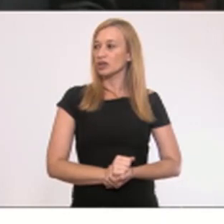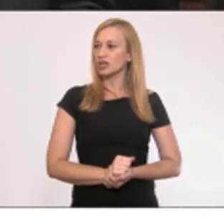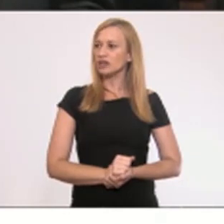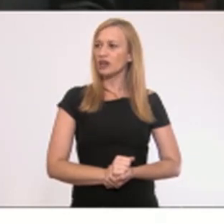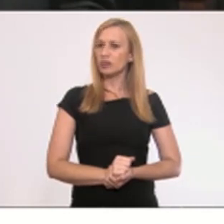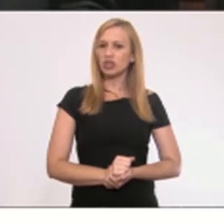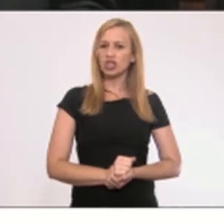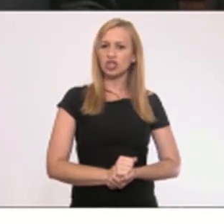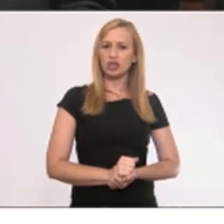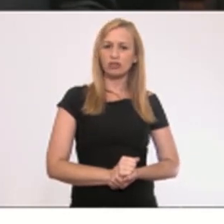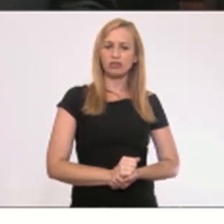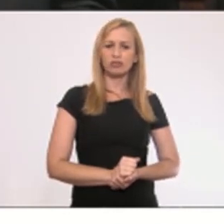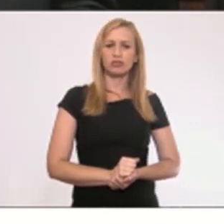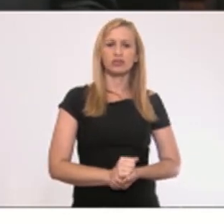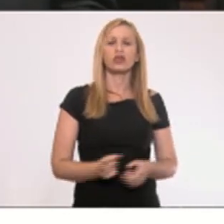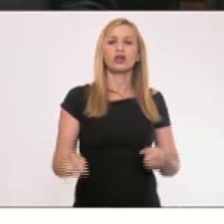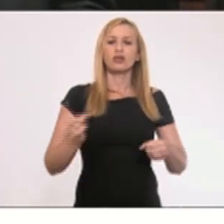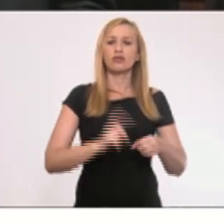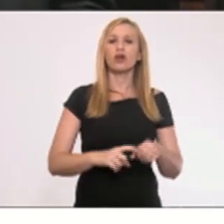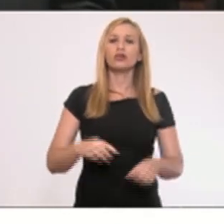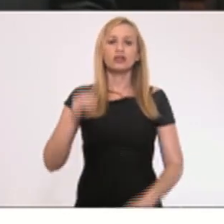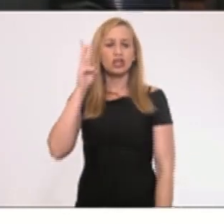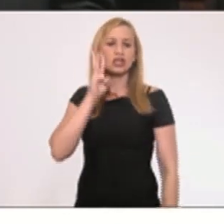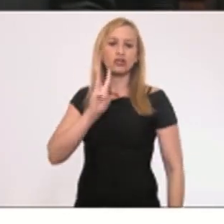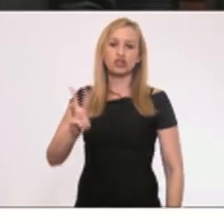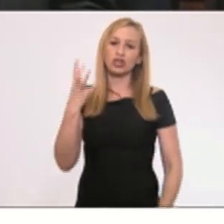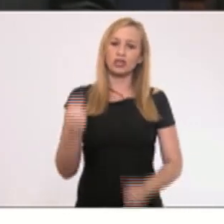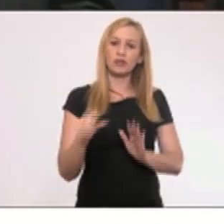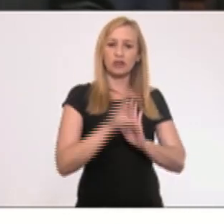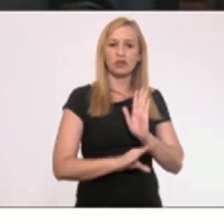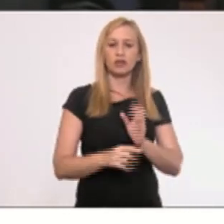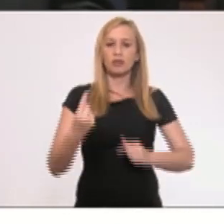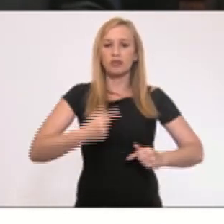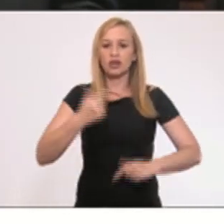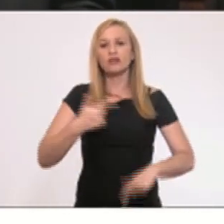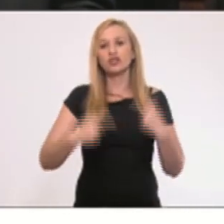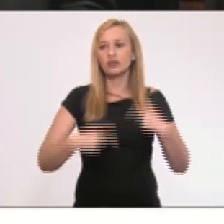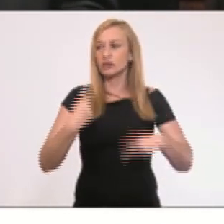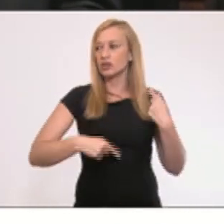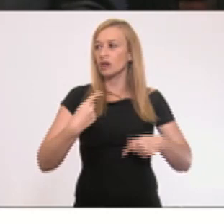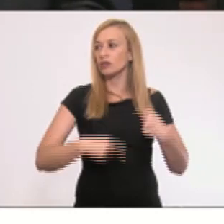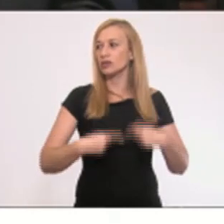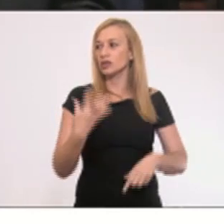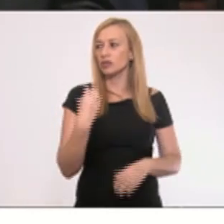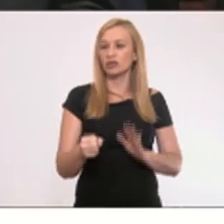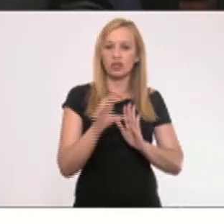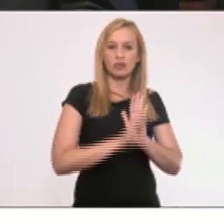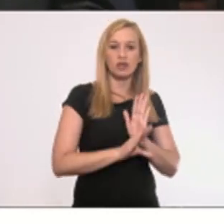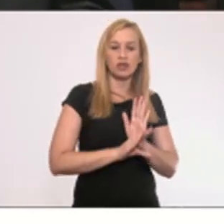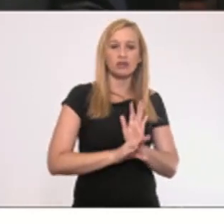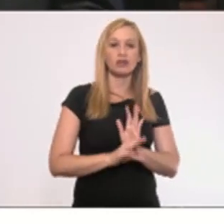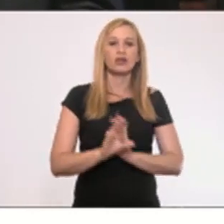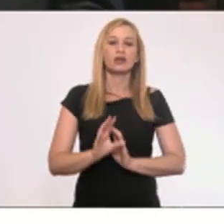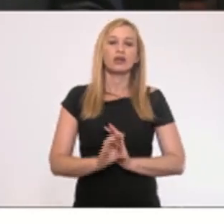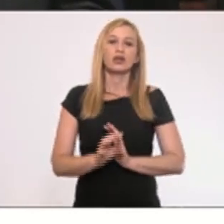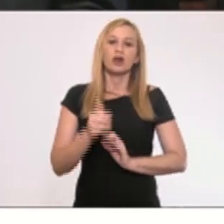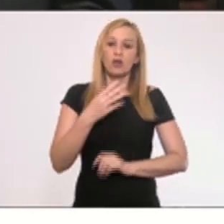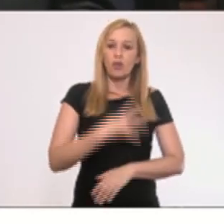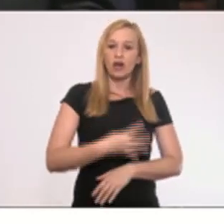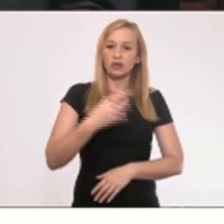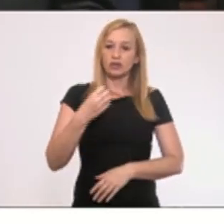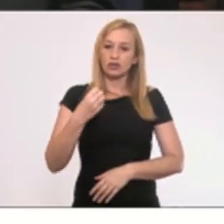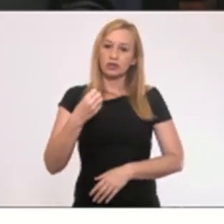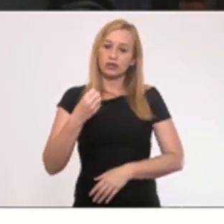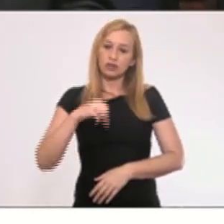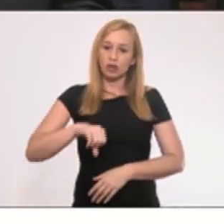Retorna para o terceiro dia de recebimento de emendas. Em primeira discussão, segundo dia de recebimento de emendas, de resolução 149-2019,